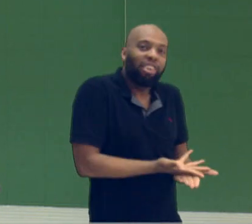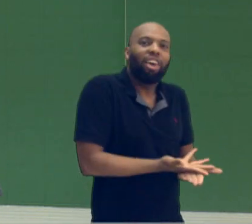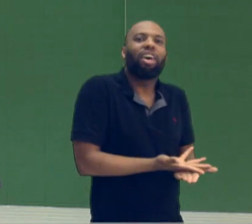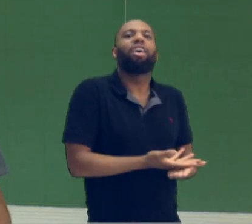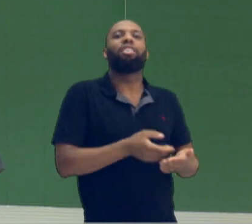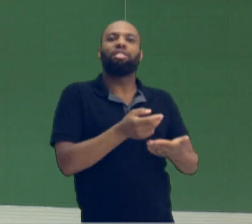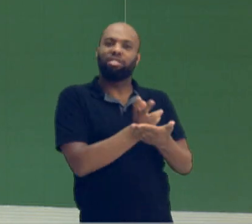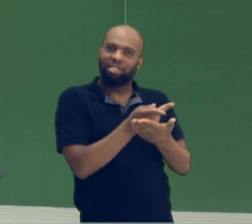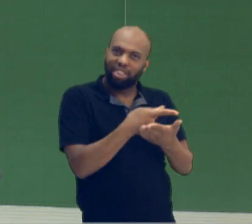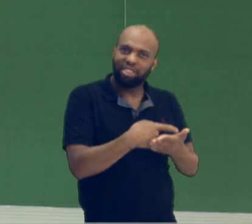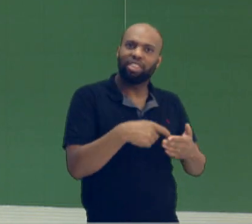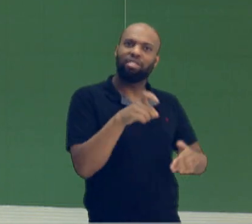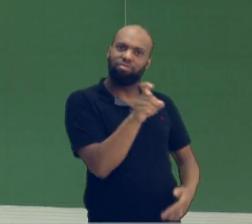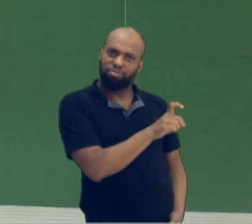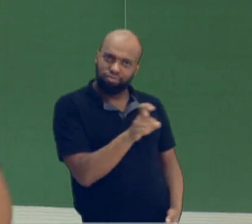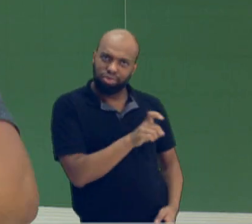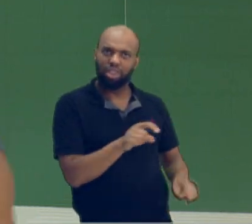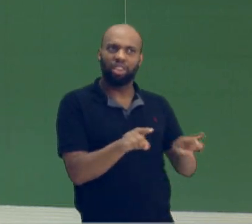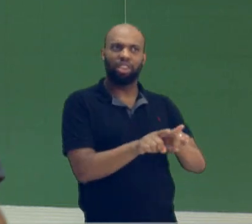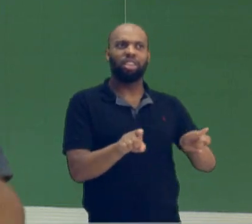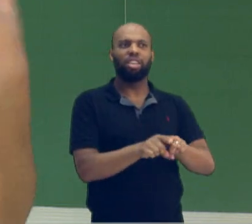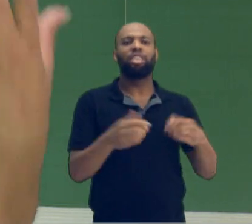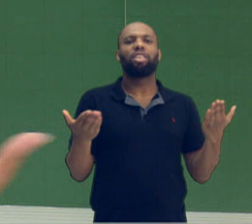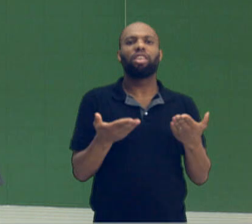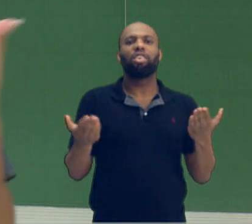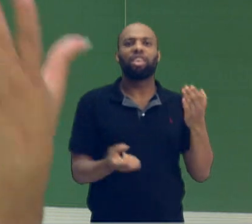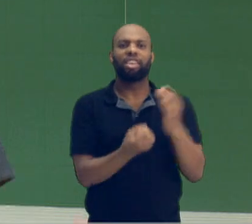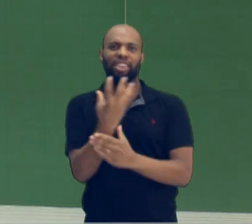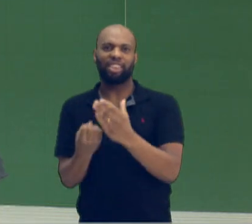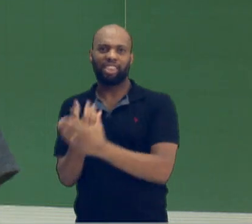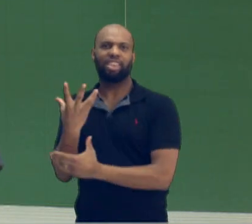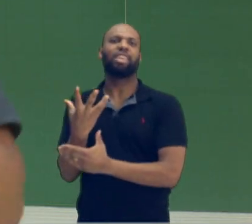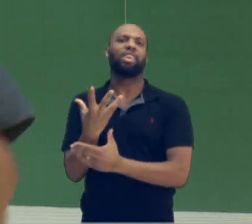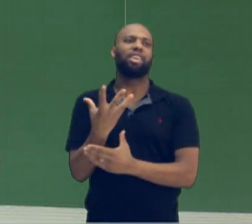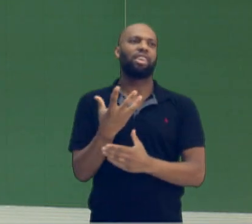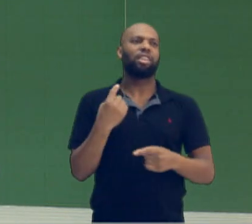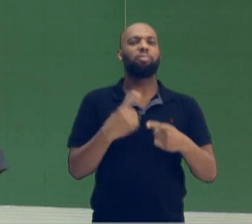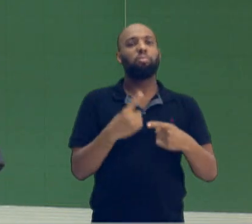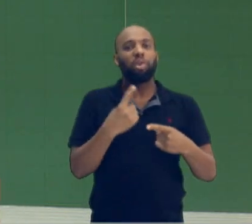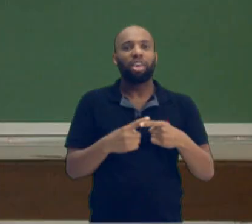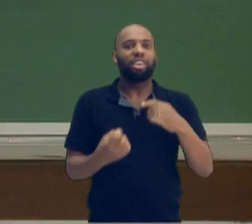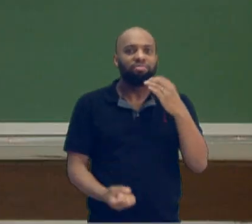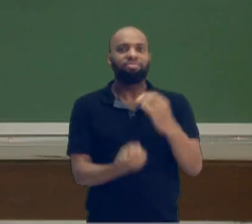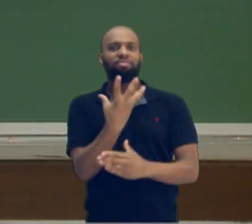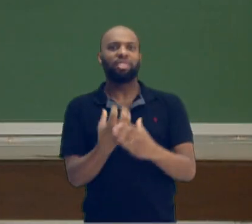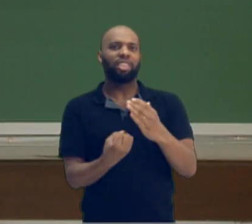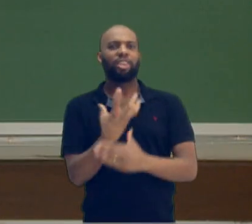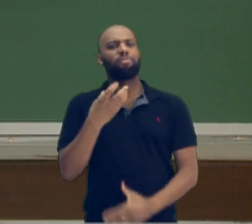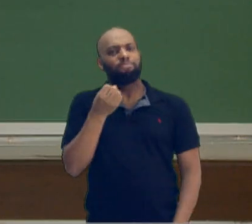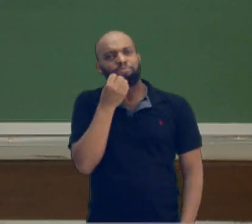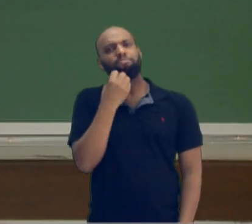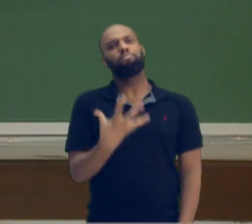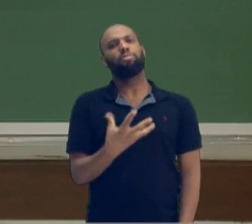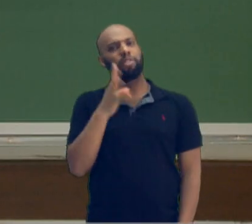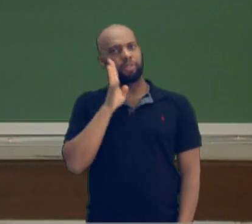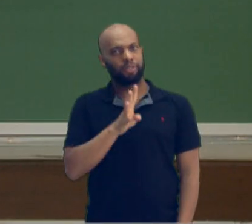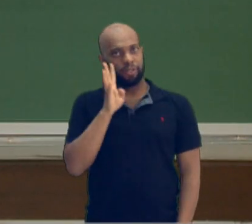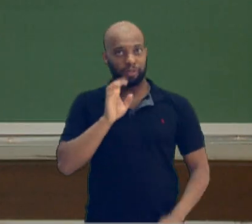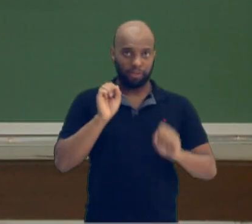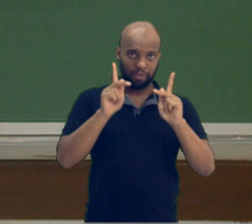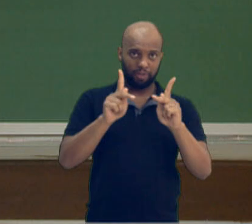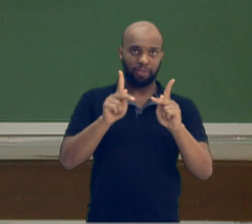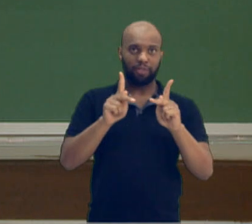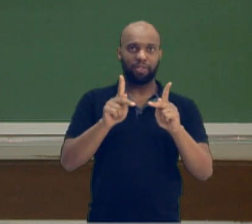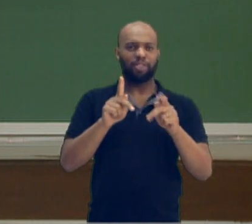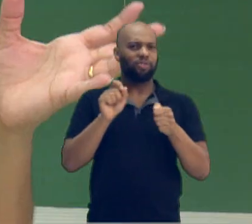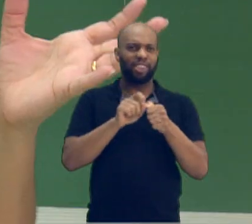o seu desenho, o seu grafite, né? Vamos criar o máximo, porque criar é muito bom, é muito legal, tá? Então